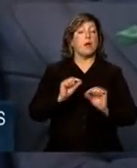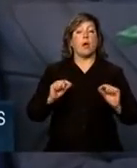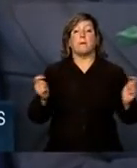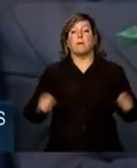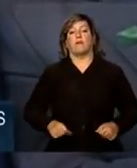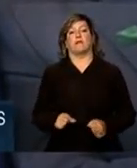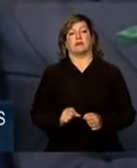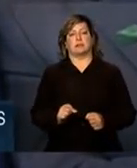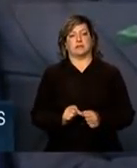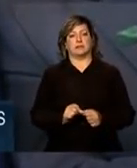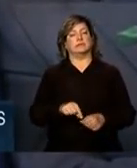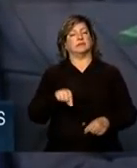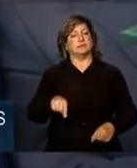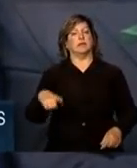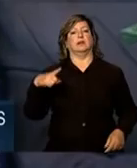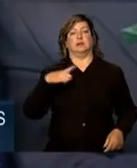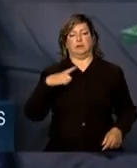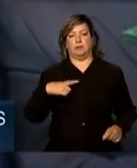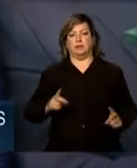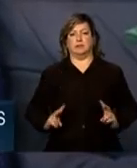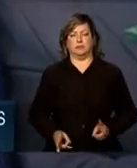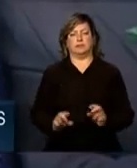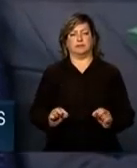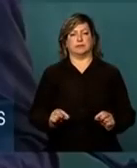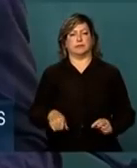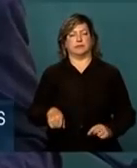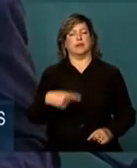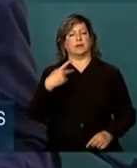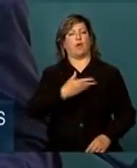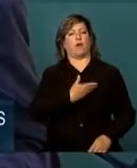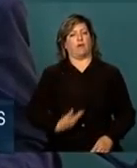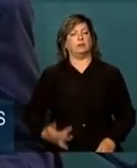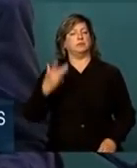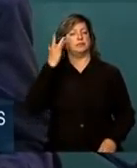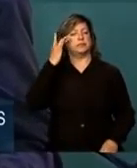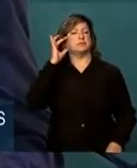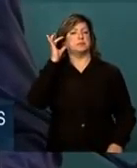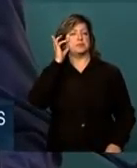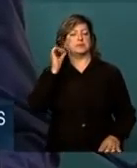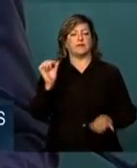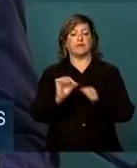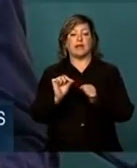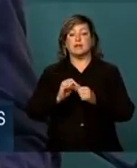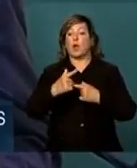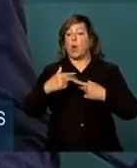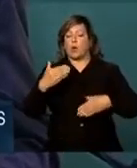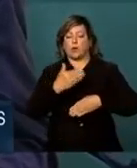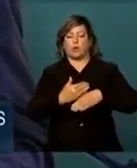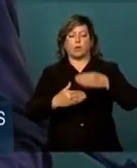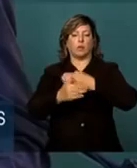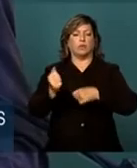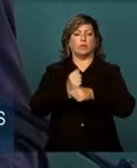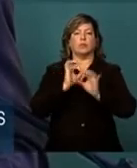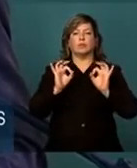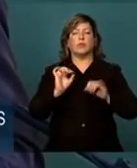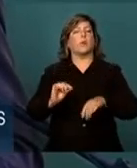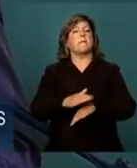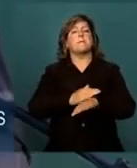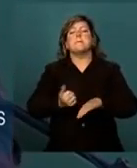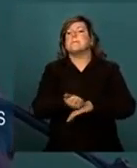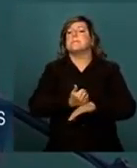fazer. E isso tem sido uma marca do seu governo, a gente fazer o que há de melhor para os brasileiros que mais